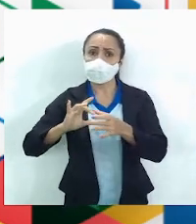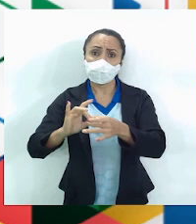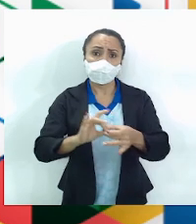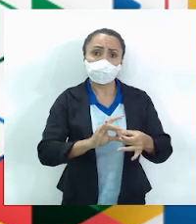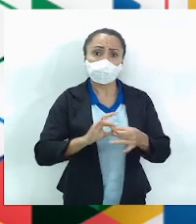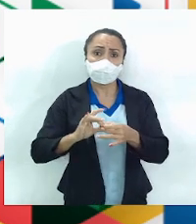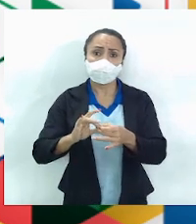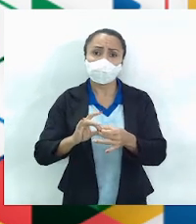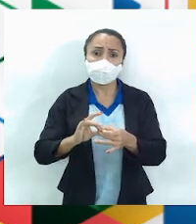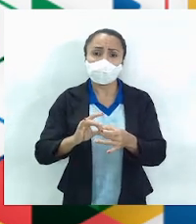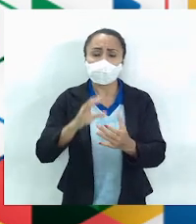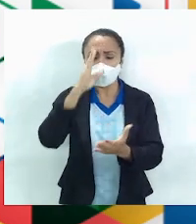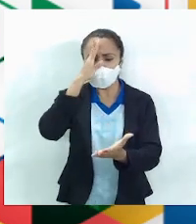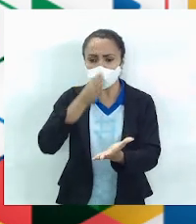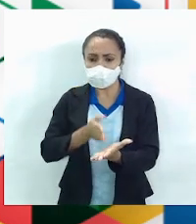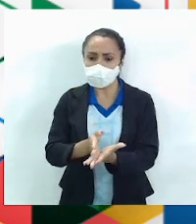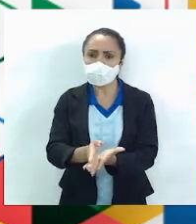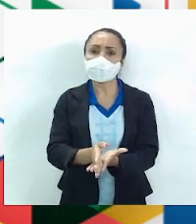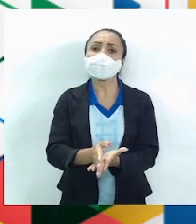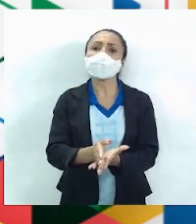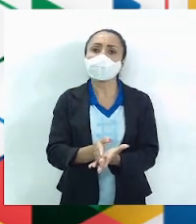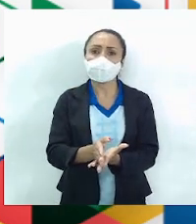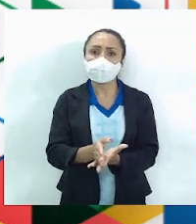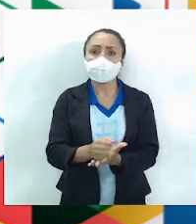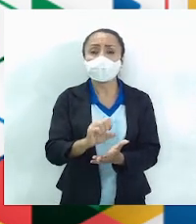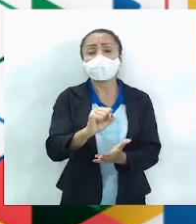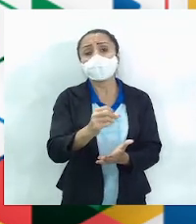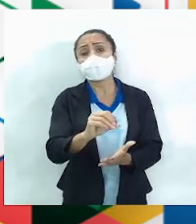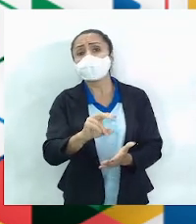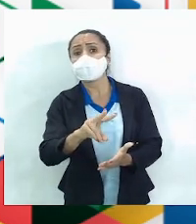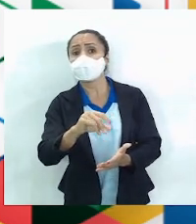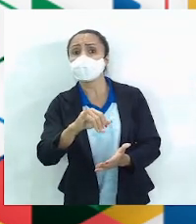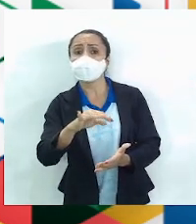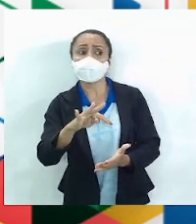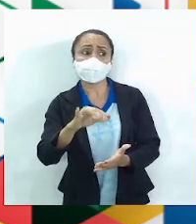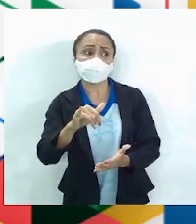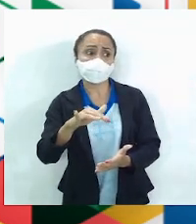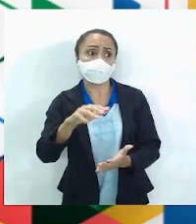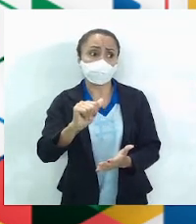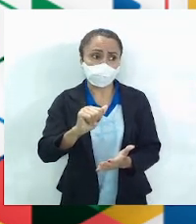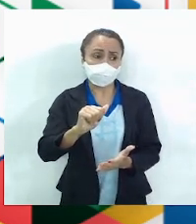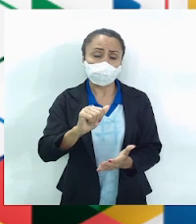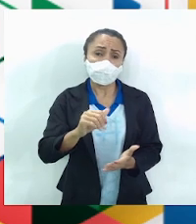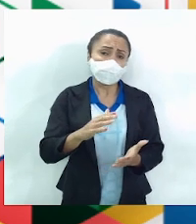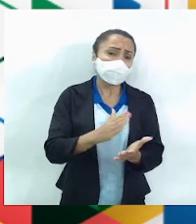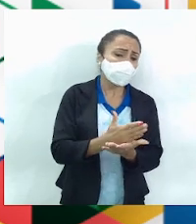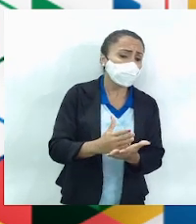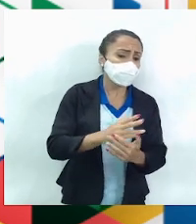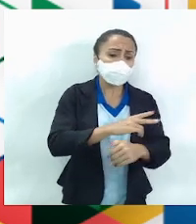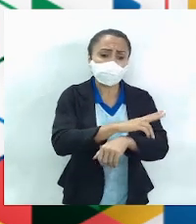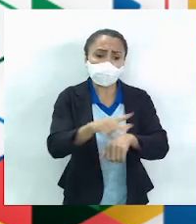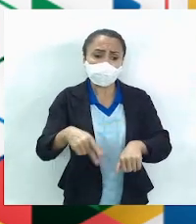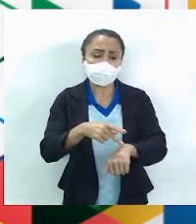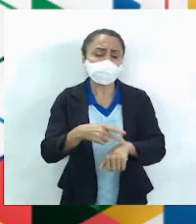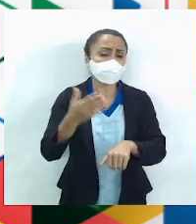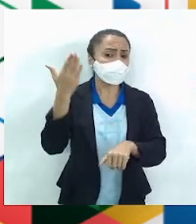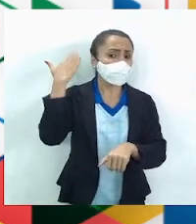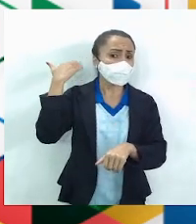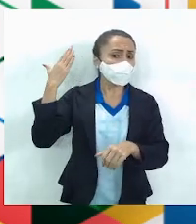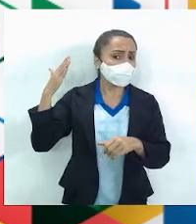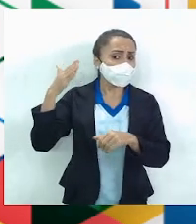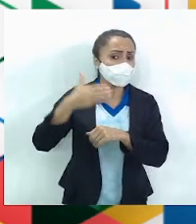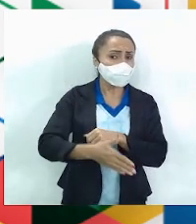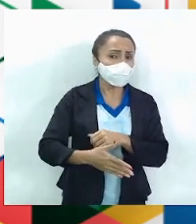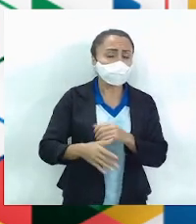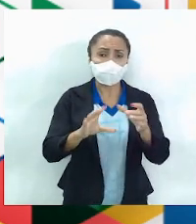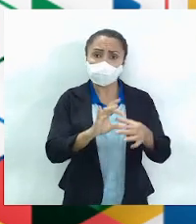doutrina soviética. Beleza? E por incrível que pareça, alguns países que antes faziam parte da